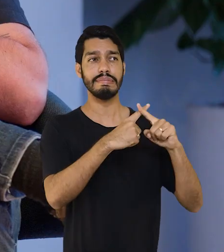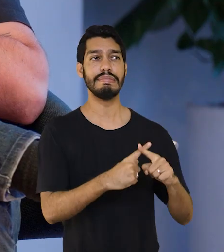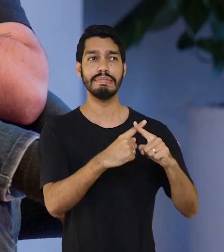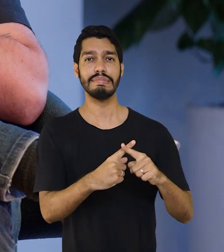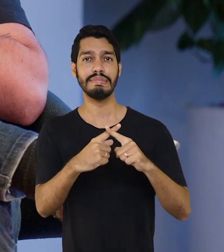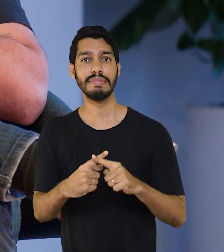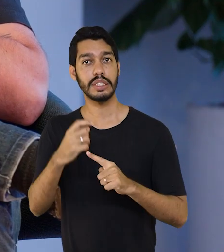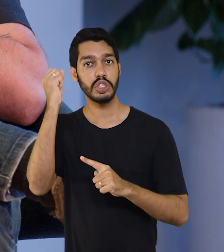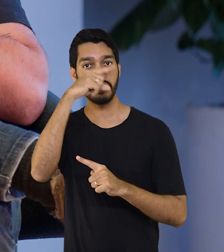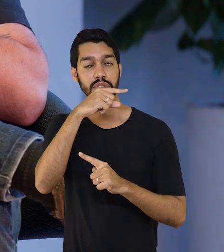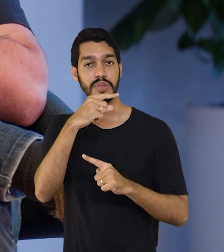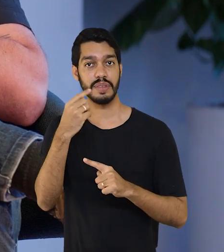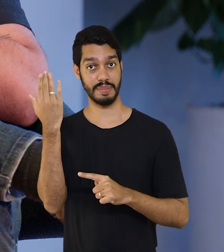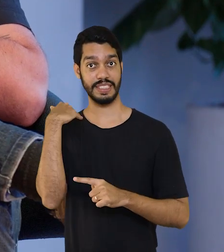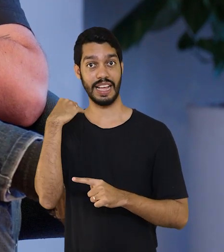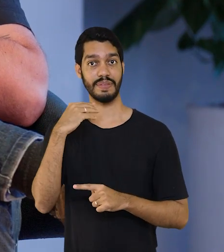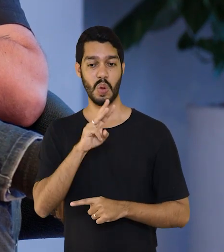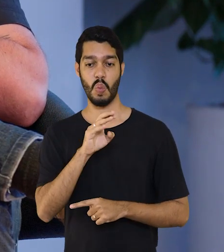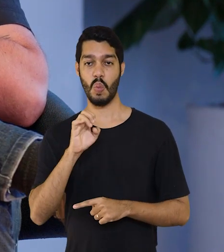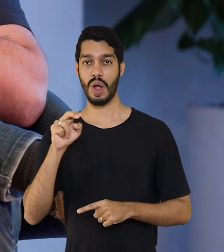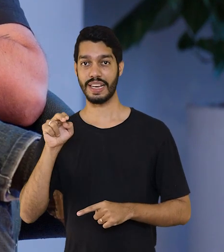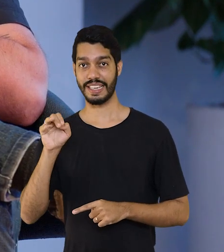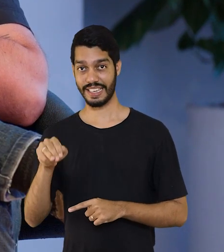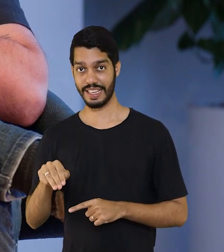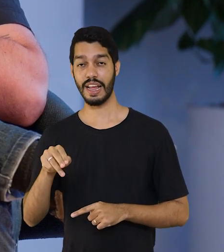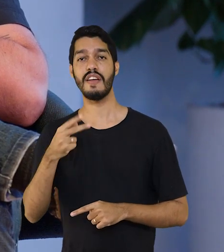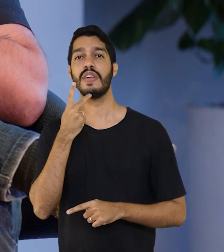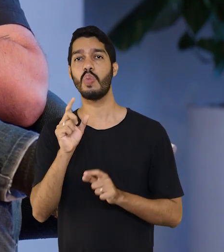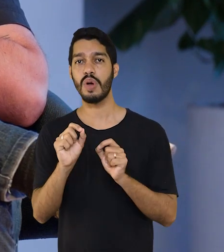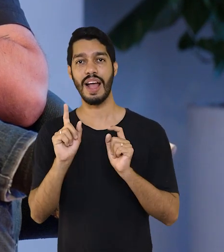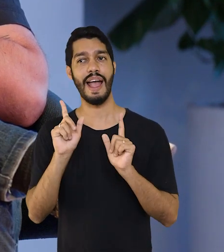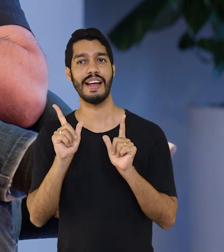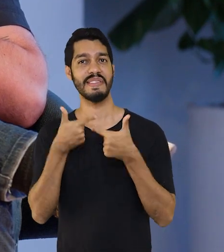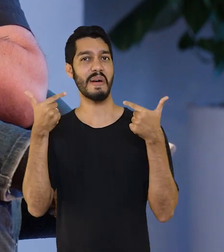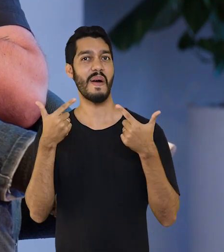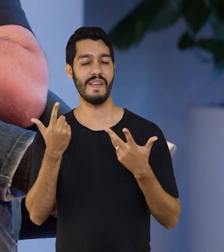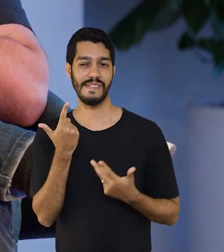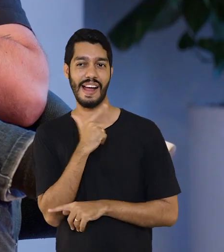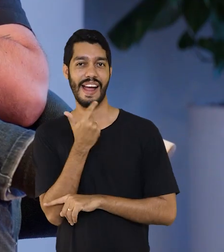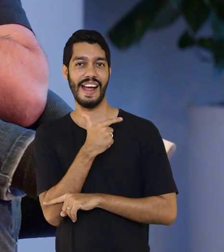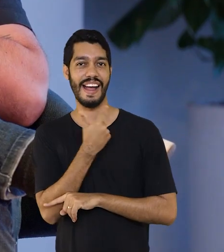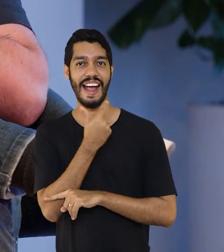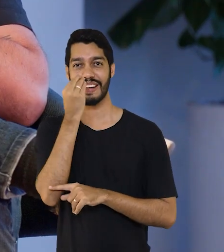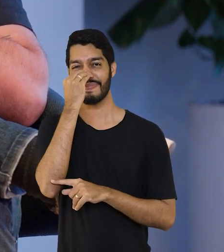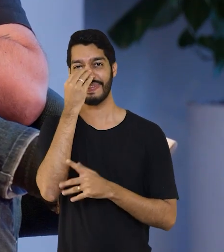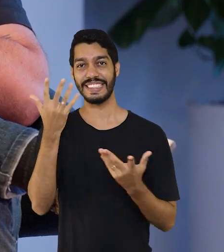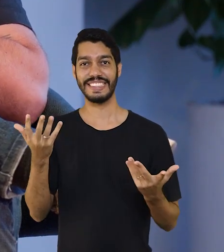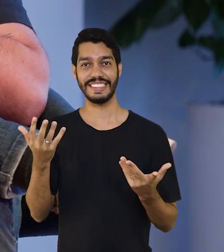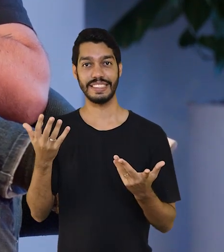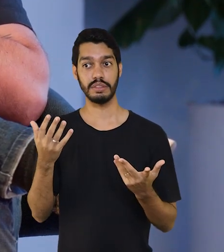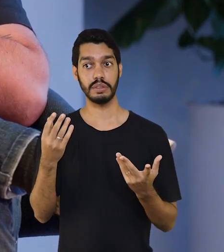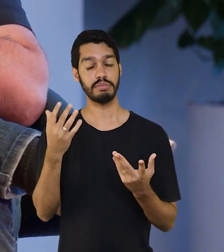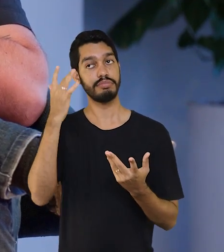futebol, e uma dos insights que a Winning trazia era que um ângulo para ser relevante lá dentro era o humor, e a marca foi all